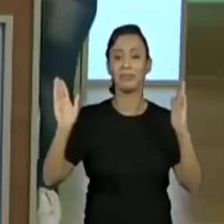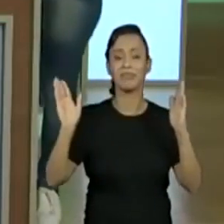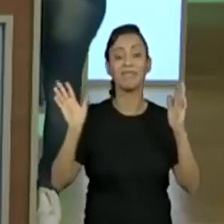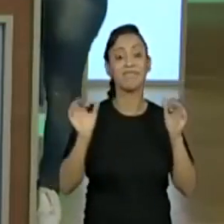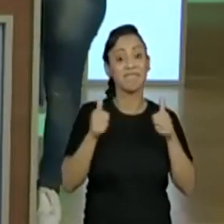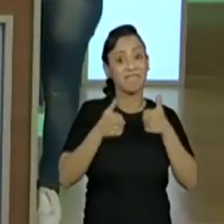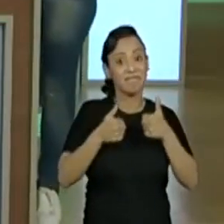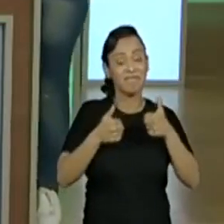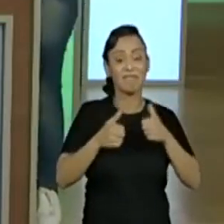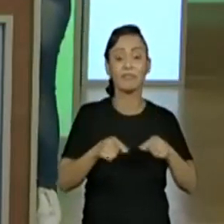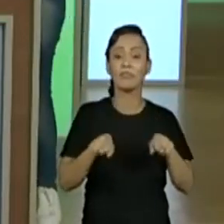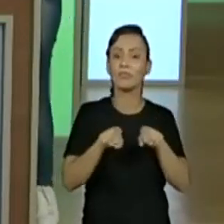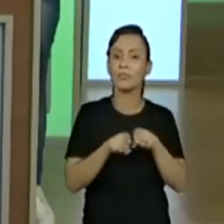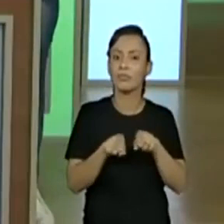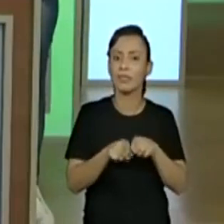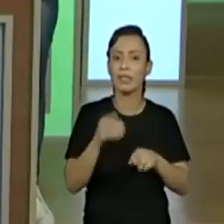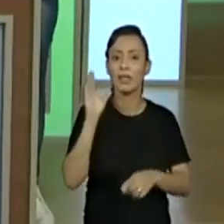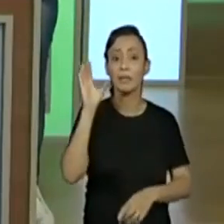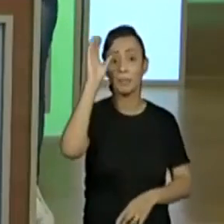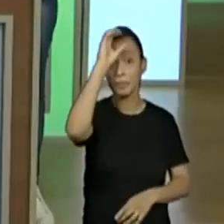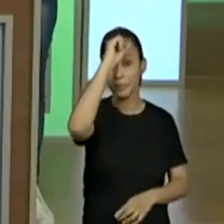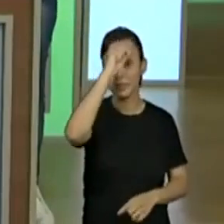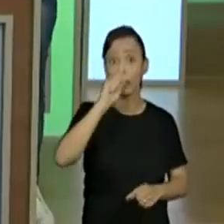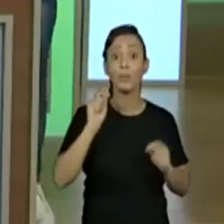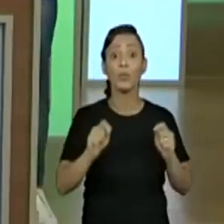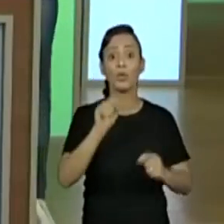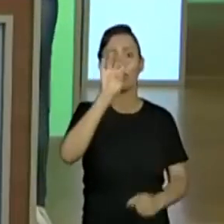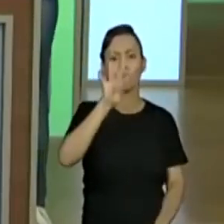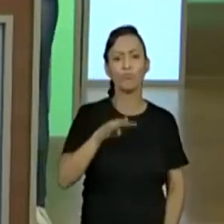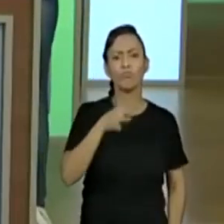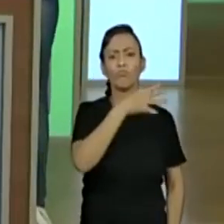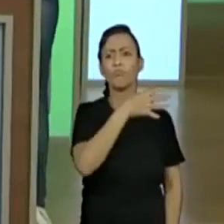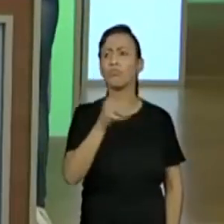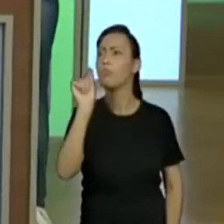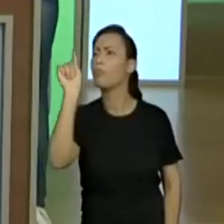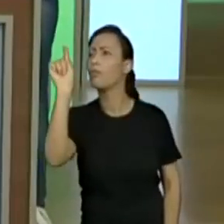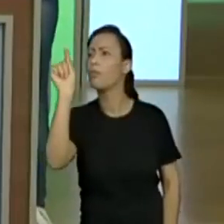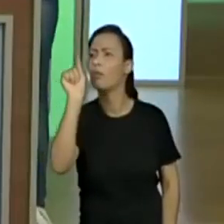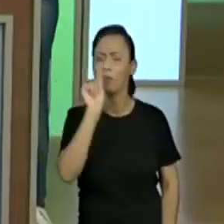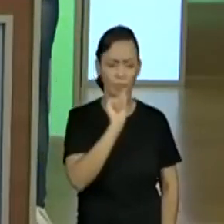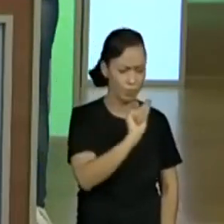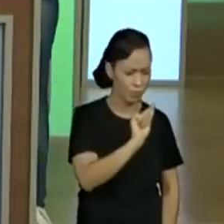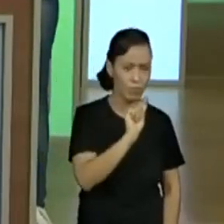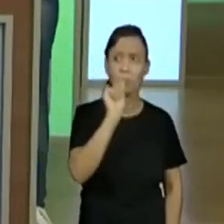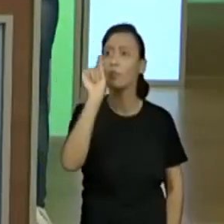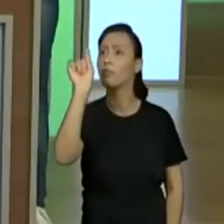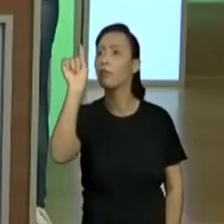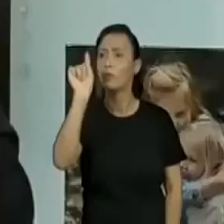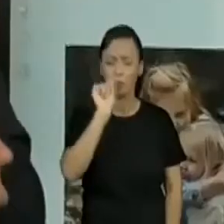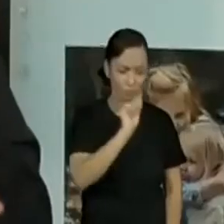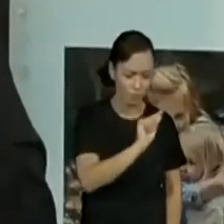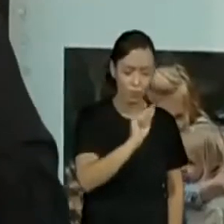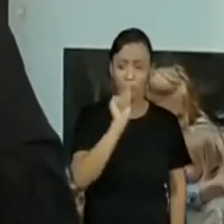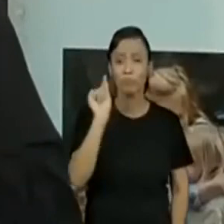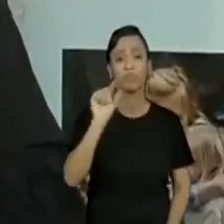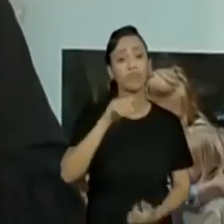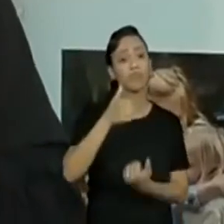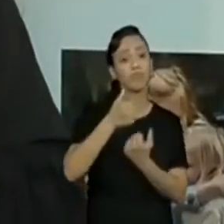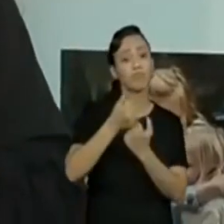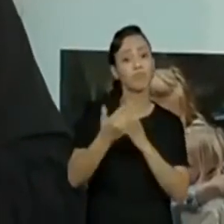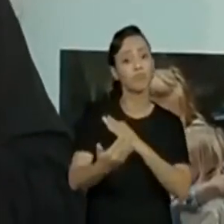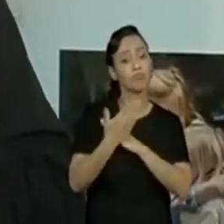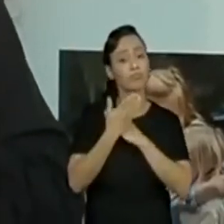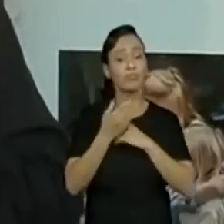é? Toda essa regularidade que nós podemos encontrar no quadro numérico, para nos ajudar aí, para apoiar os